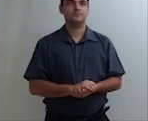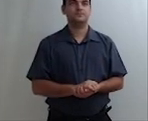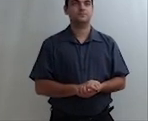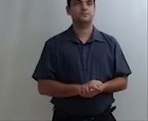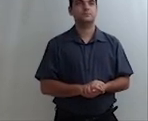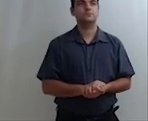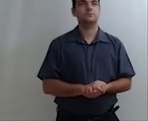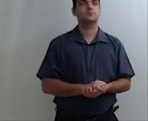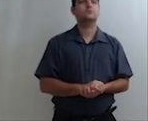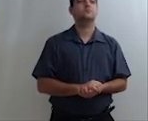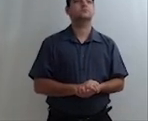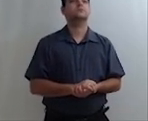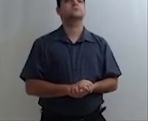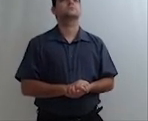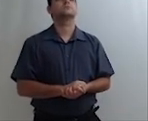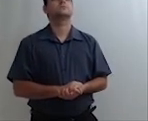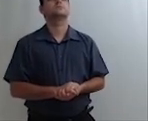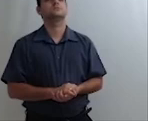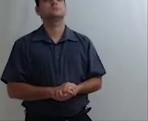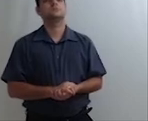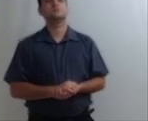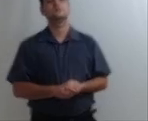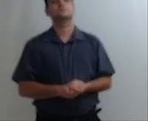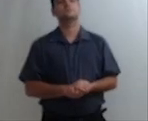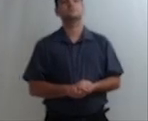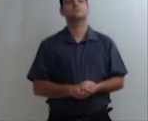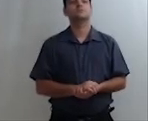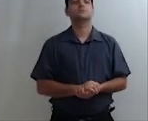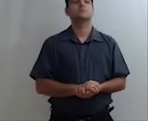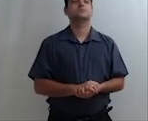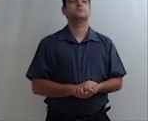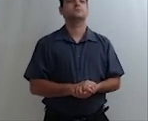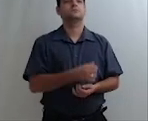nomes deixa só abrir aqui sen